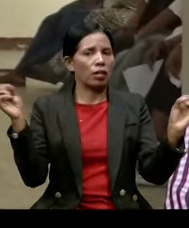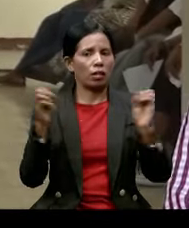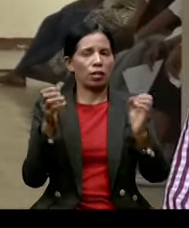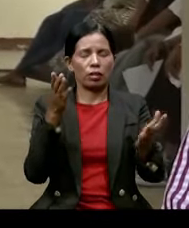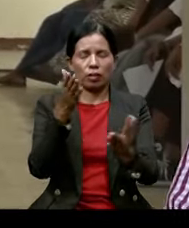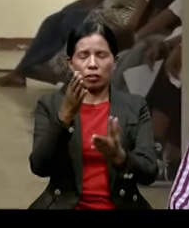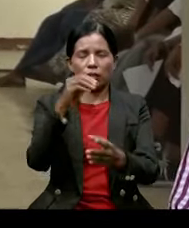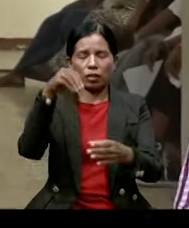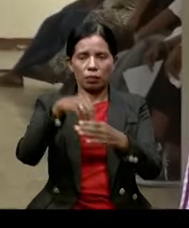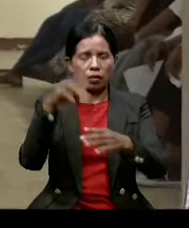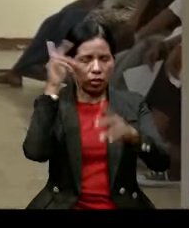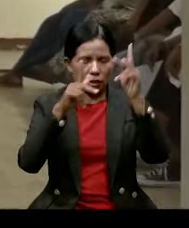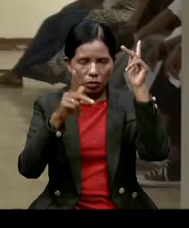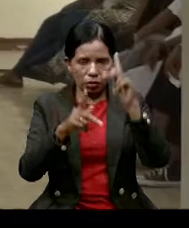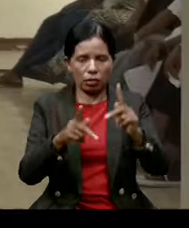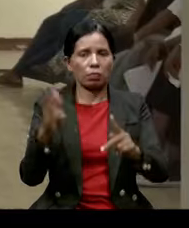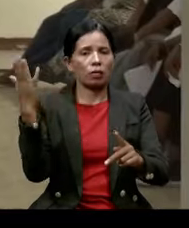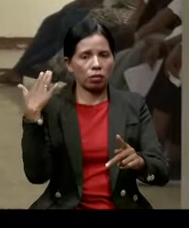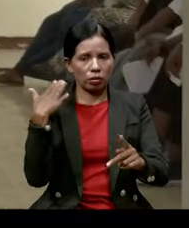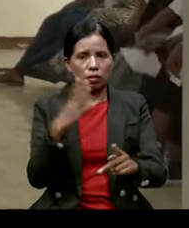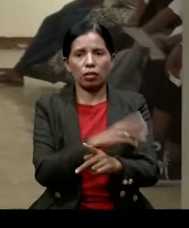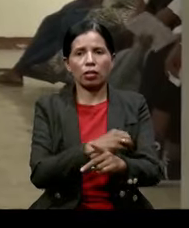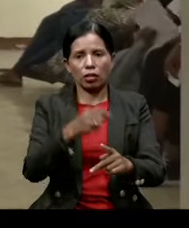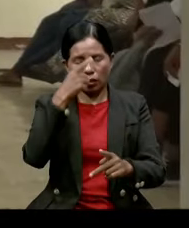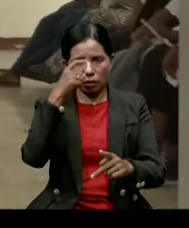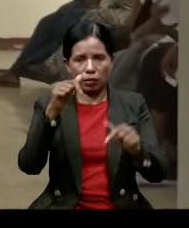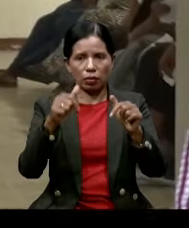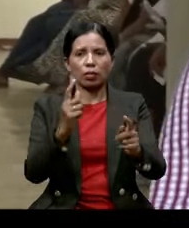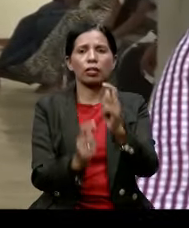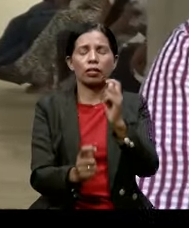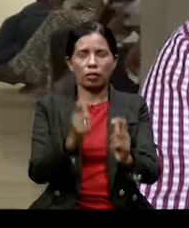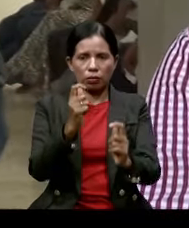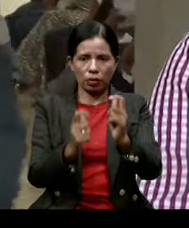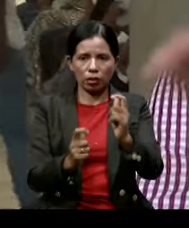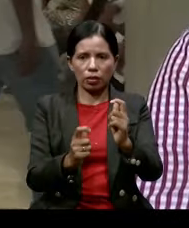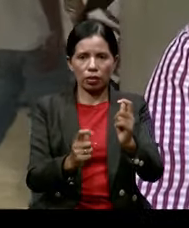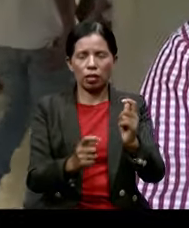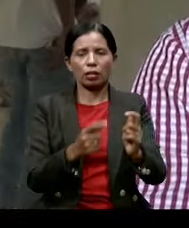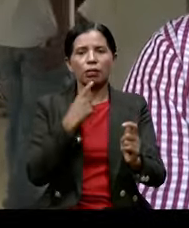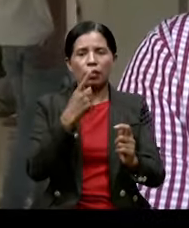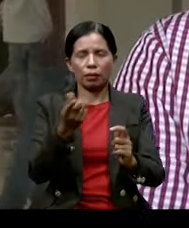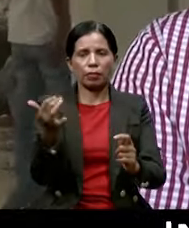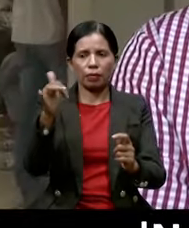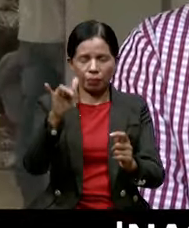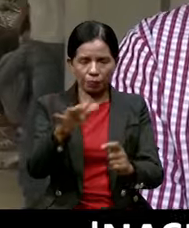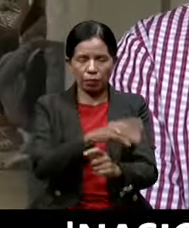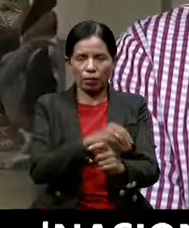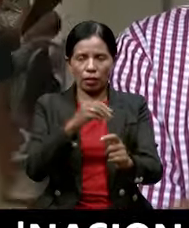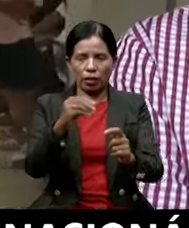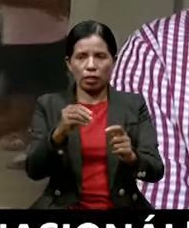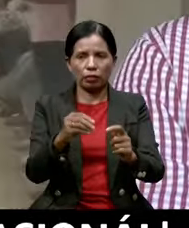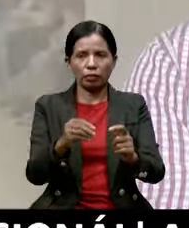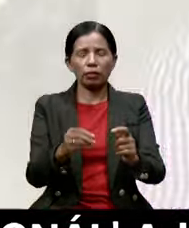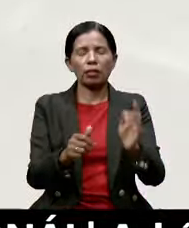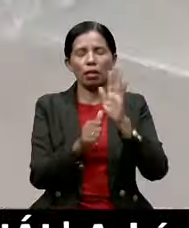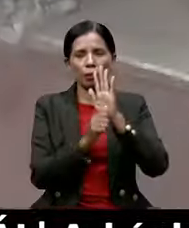diretamente pa caso ni memang ka punta se poina dau ne o razão dan ne maka tribunal aplica ba sira a medida de coação de bem ali para ali, uma apresentação